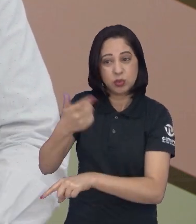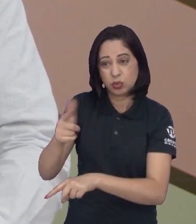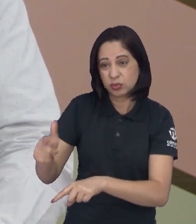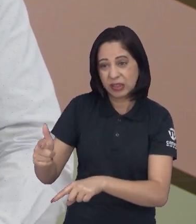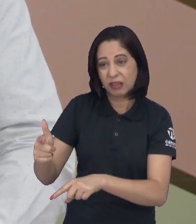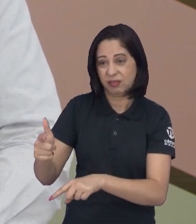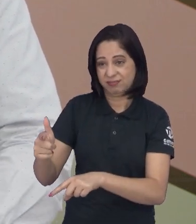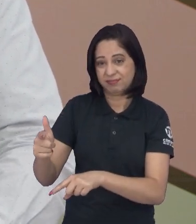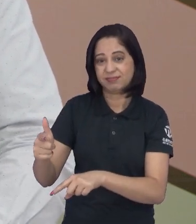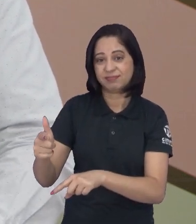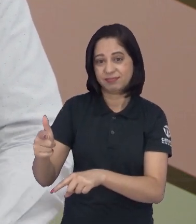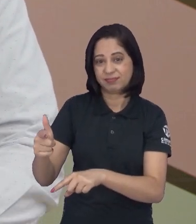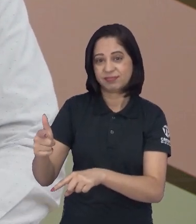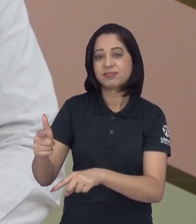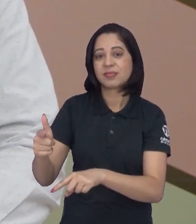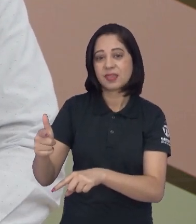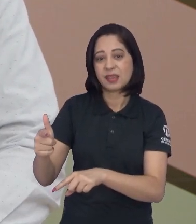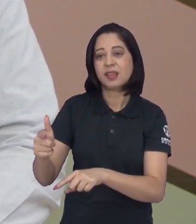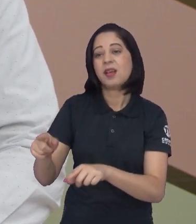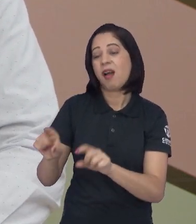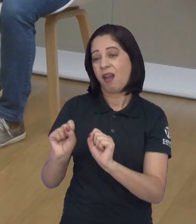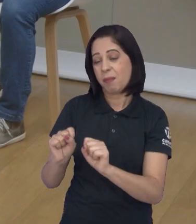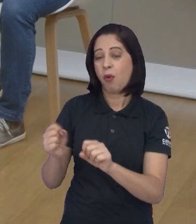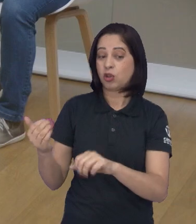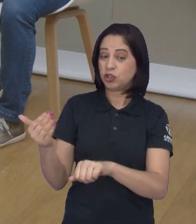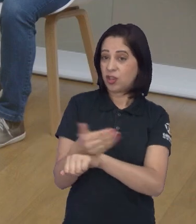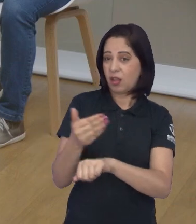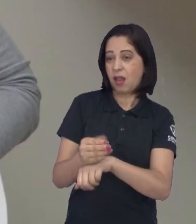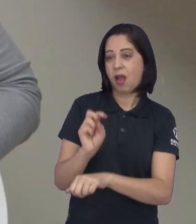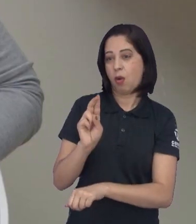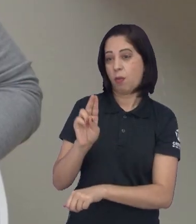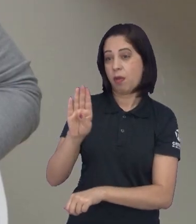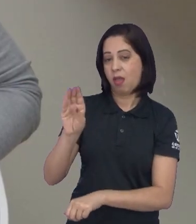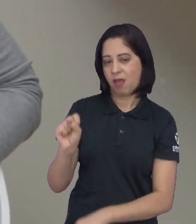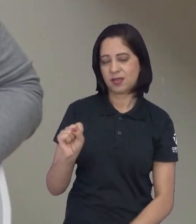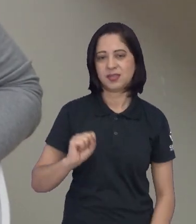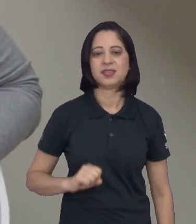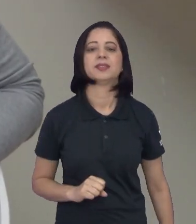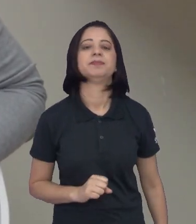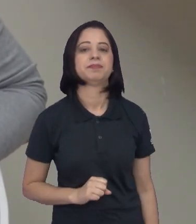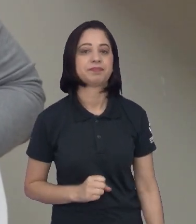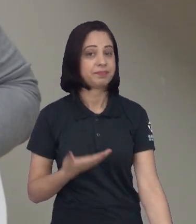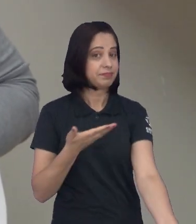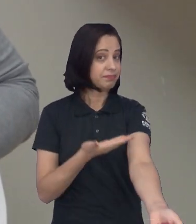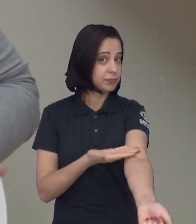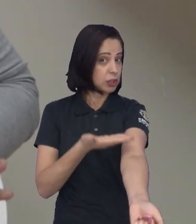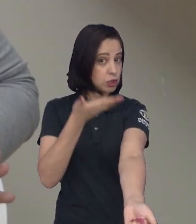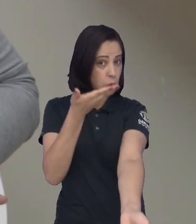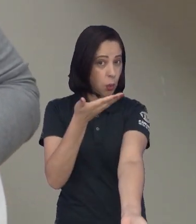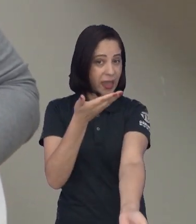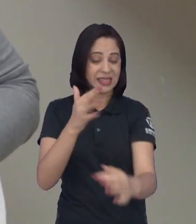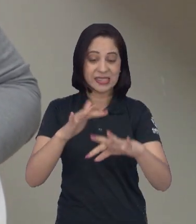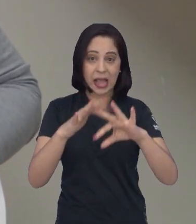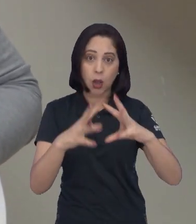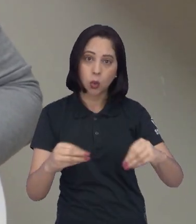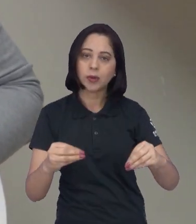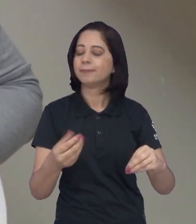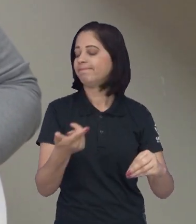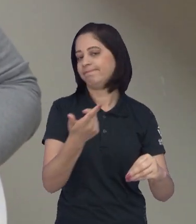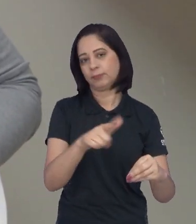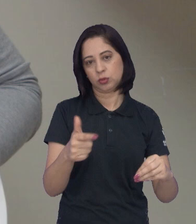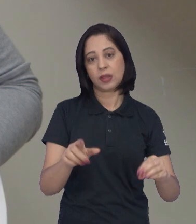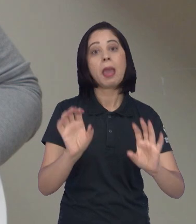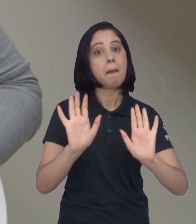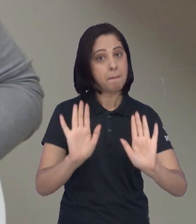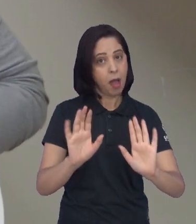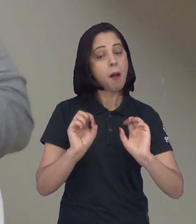uma farmácia que faz isso tá de bom tamanho também perfeito Doutor a hipertensão arterial não tem cura mas ela